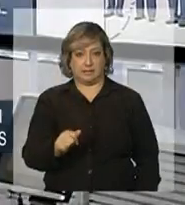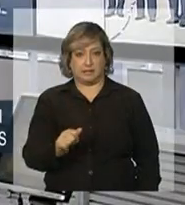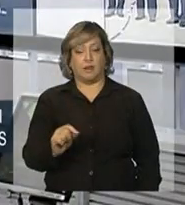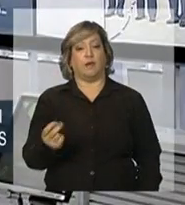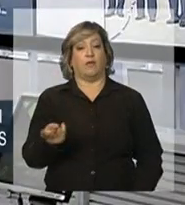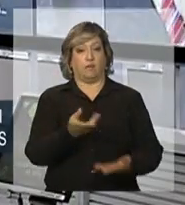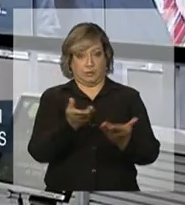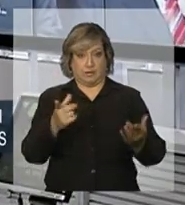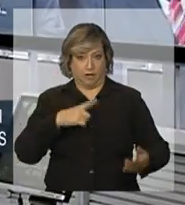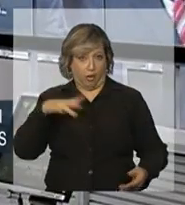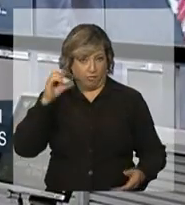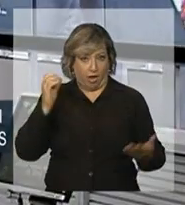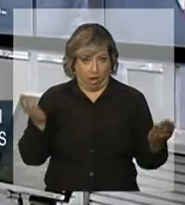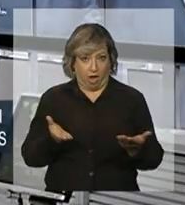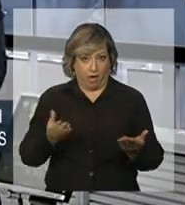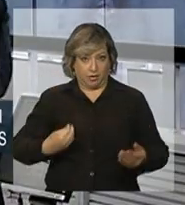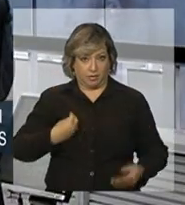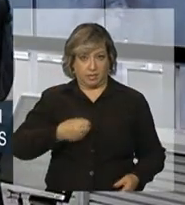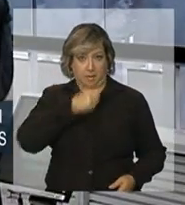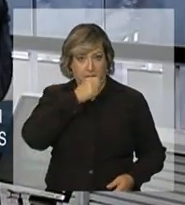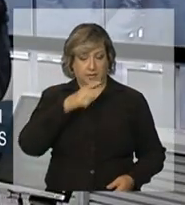Vocês estão escutando?